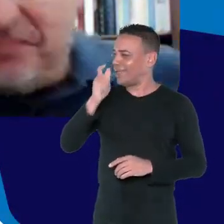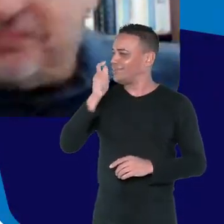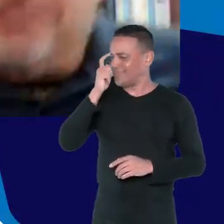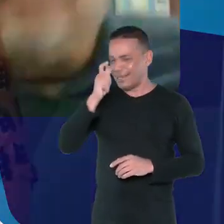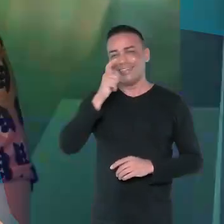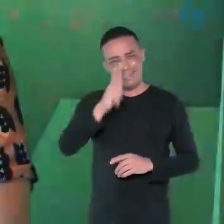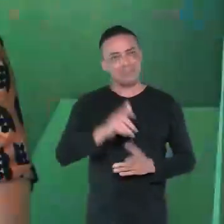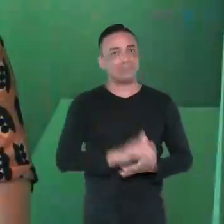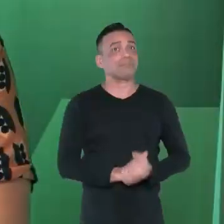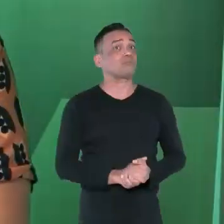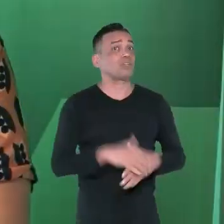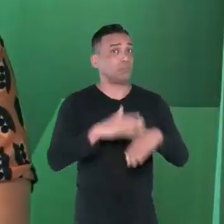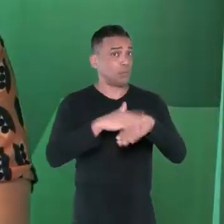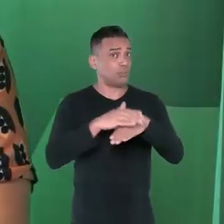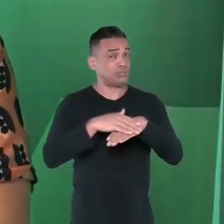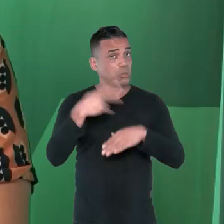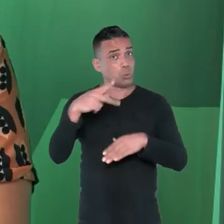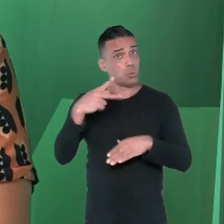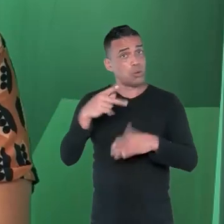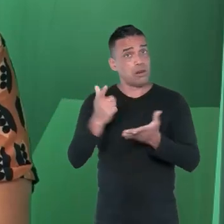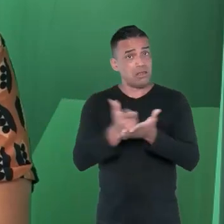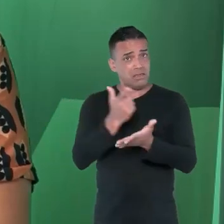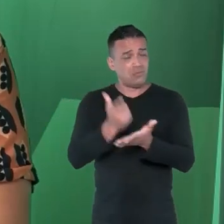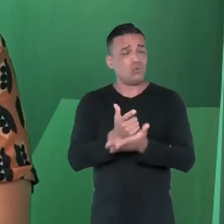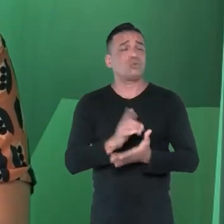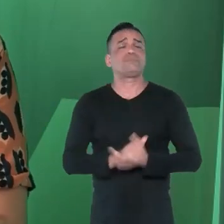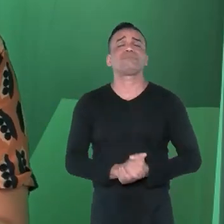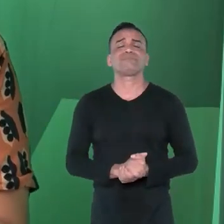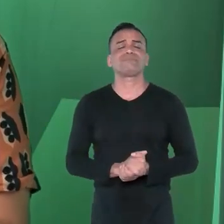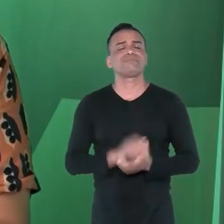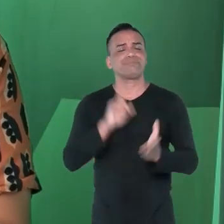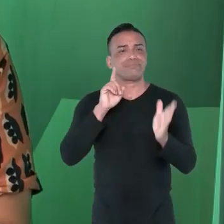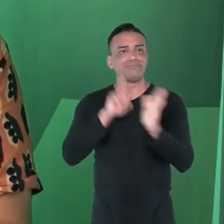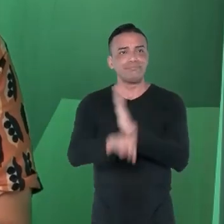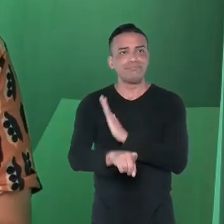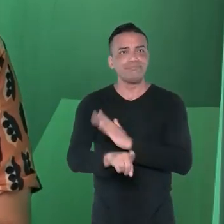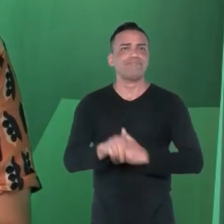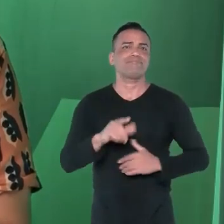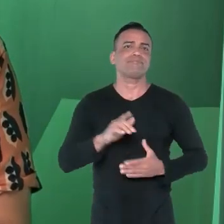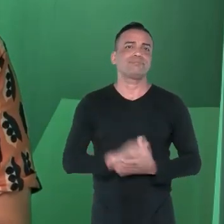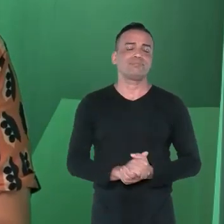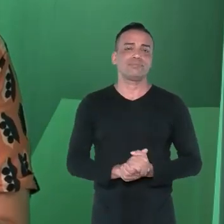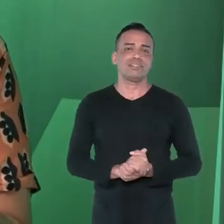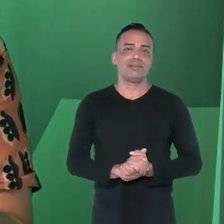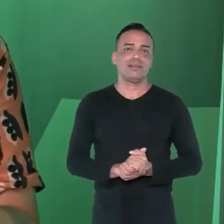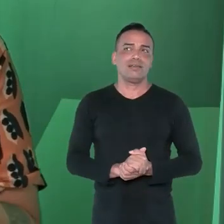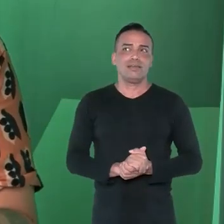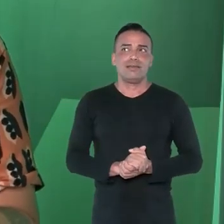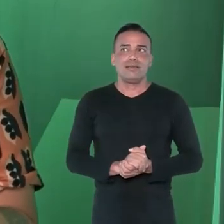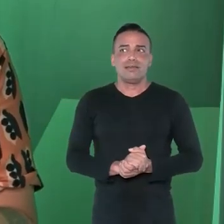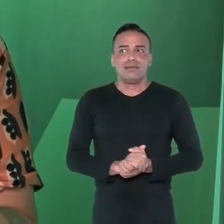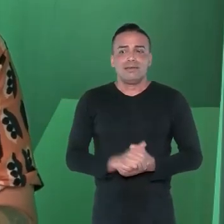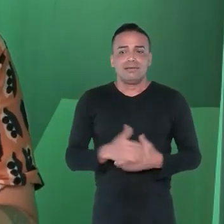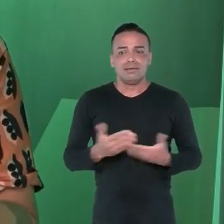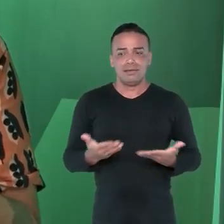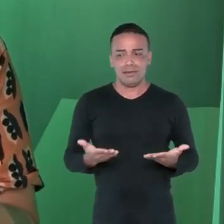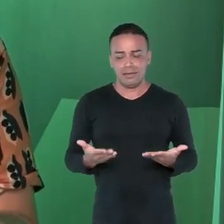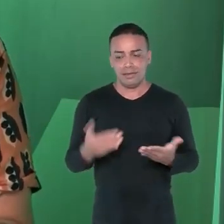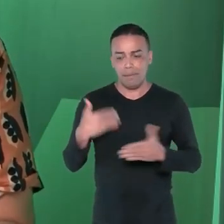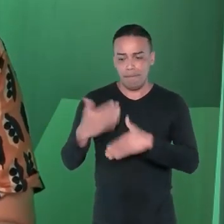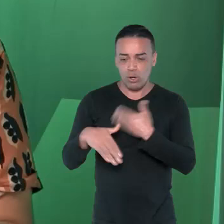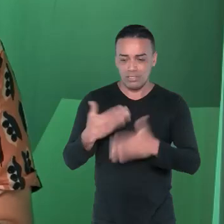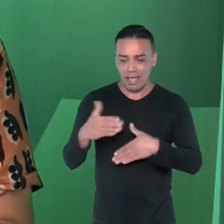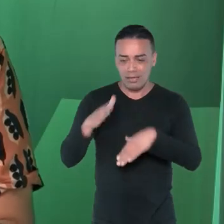E no A Sombra de Fausto, eu queria te perguntar um pouquinho sobre o seu